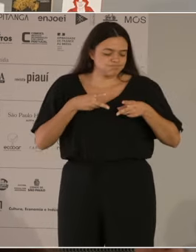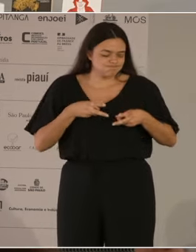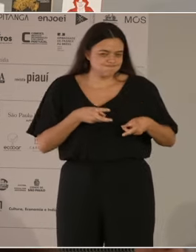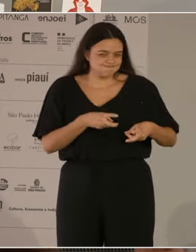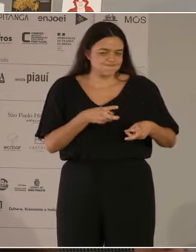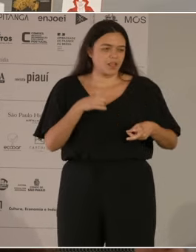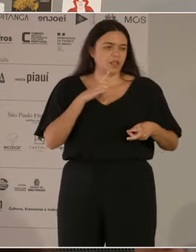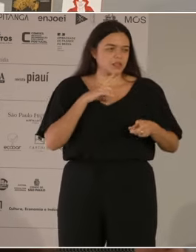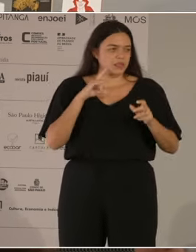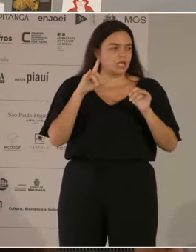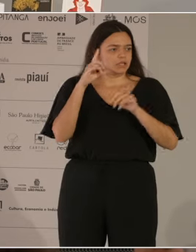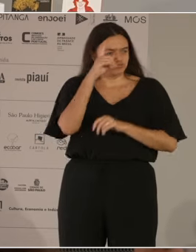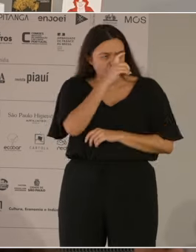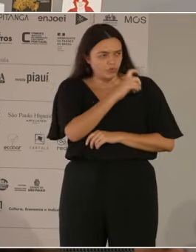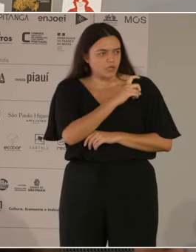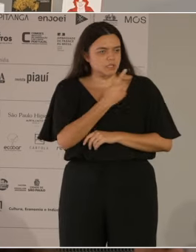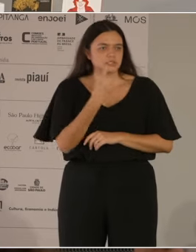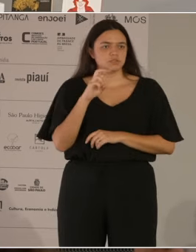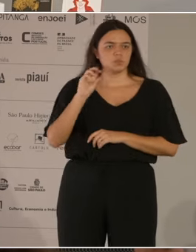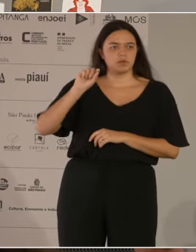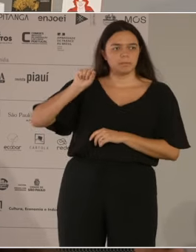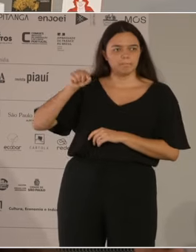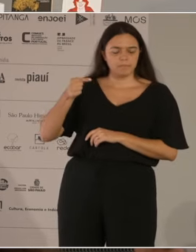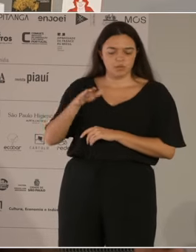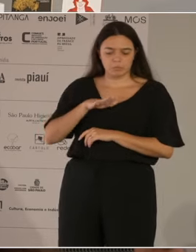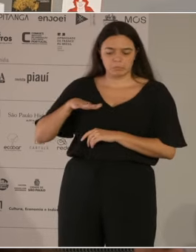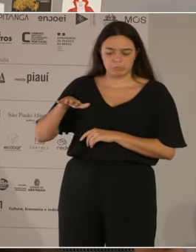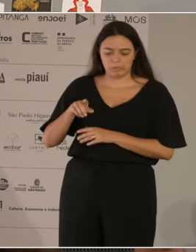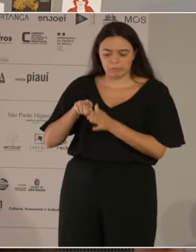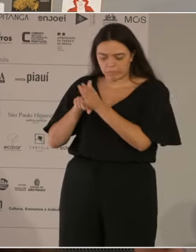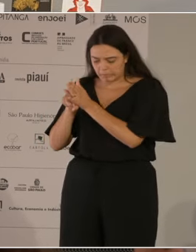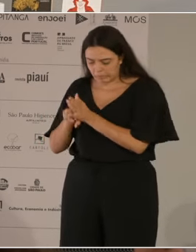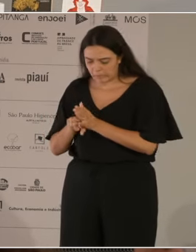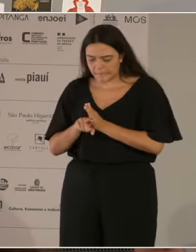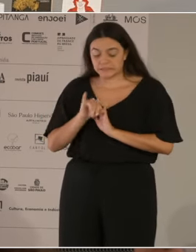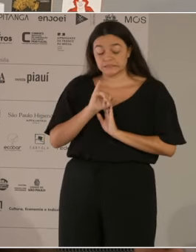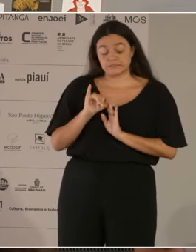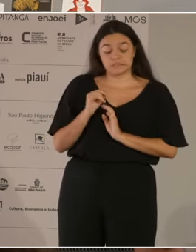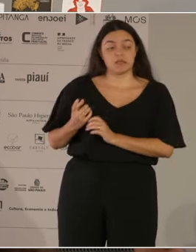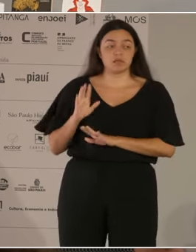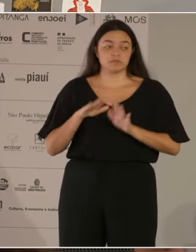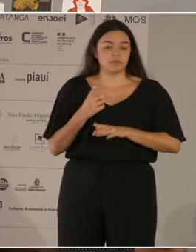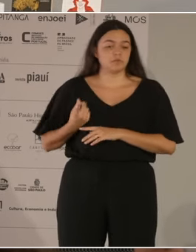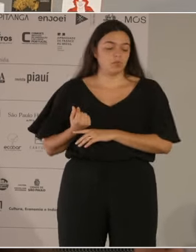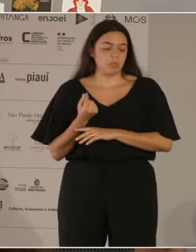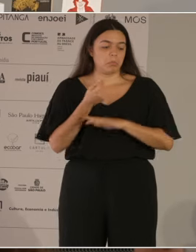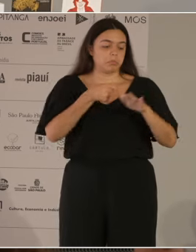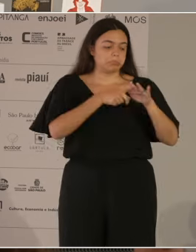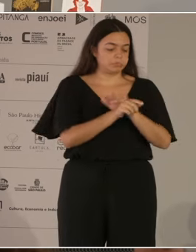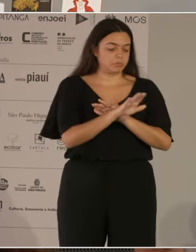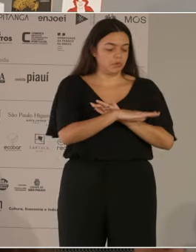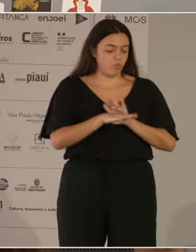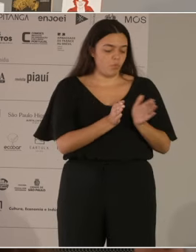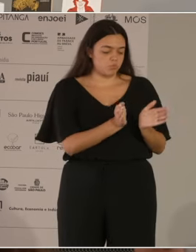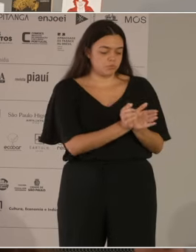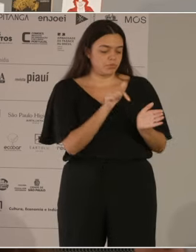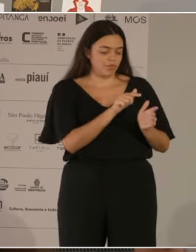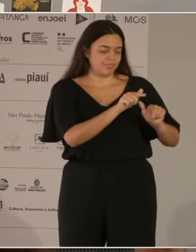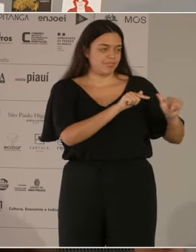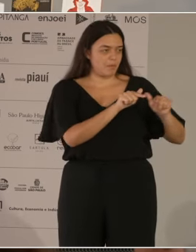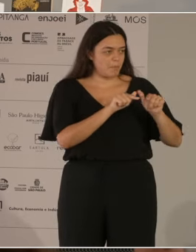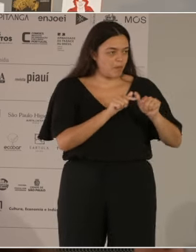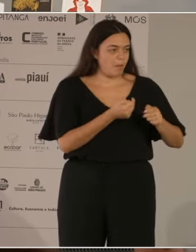gastar 150 mil reais uma etapa de campo, se você pode pegar essa grana, por exemplo, e investir naquela comunidade onde você está trabalhando e